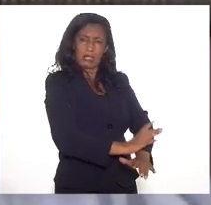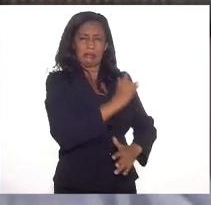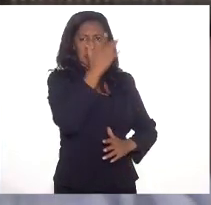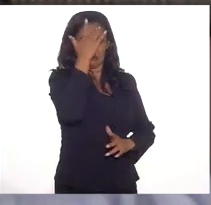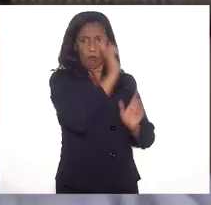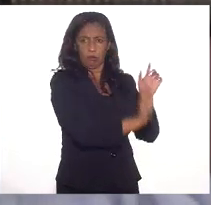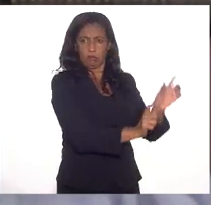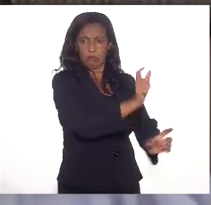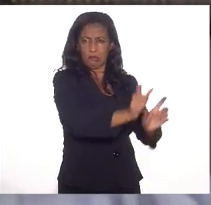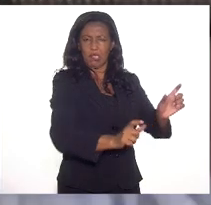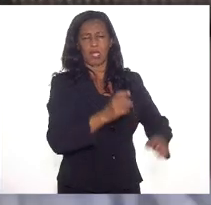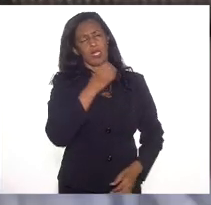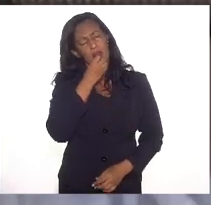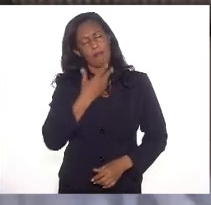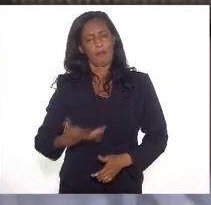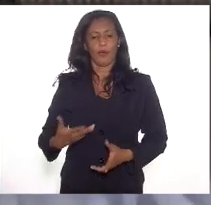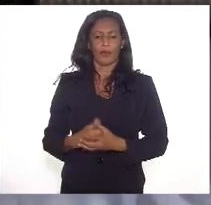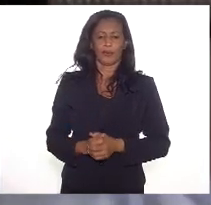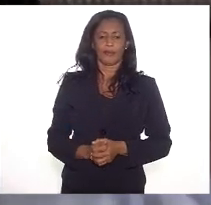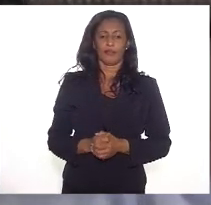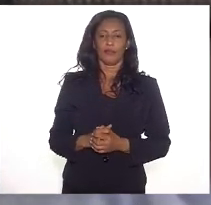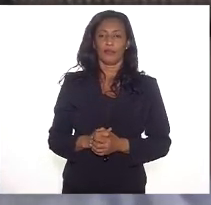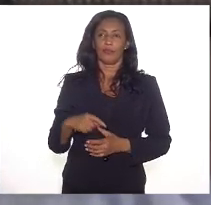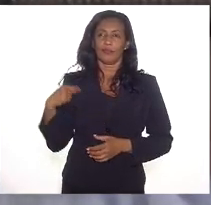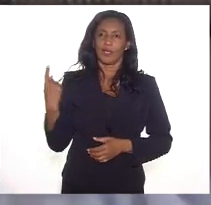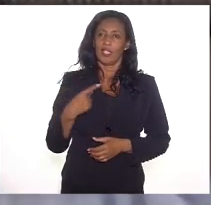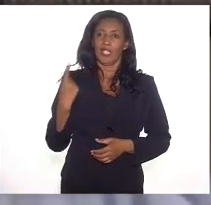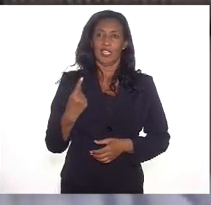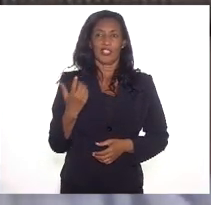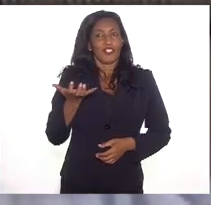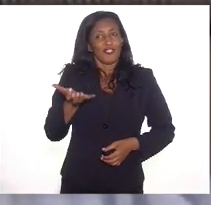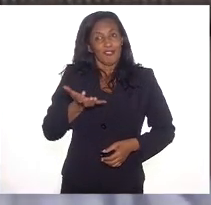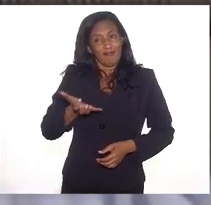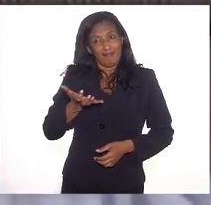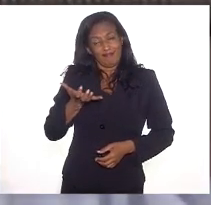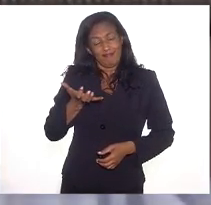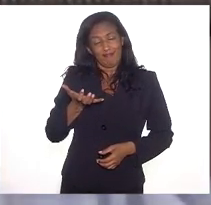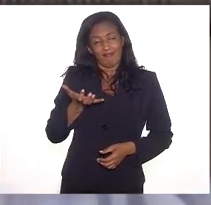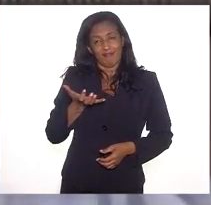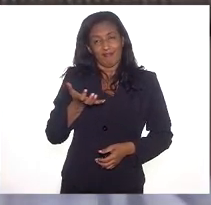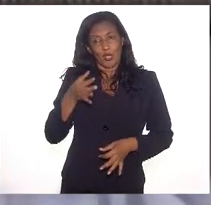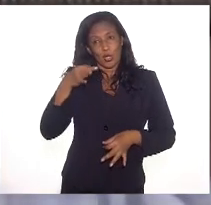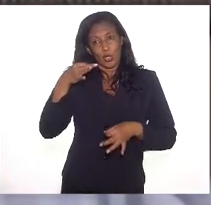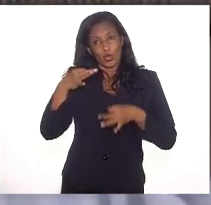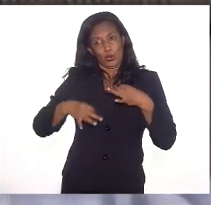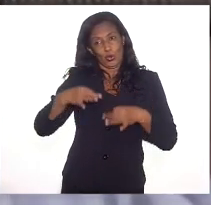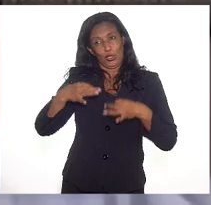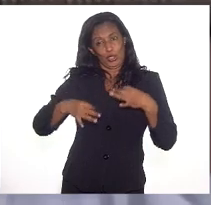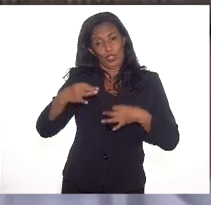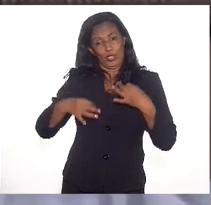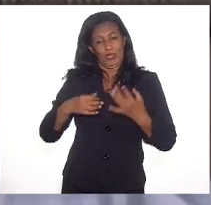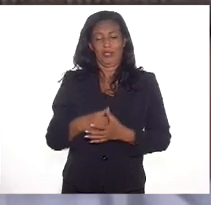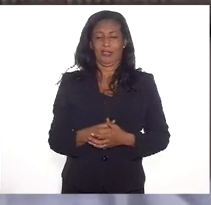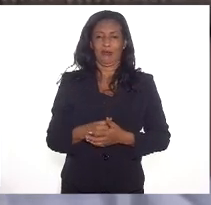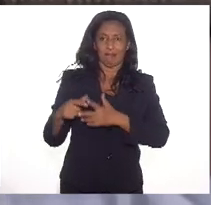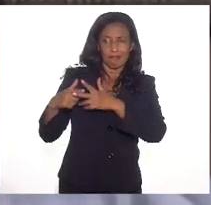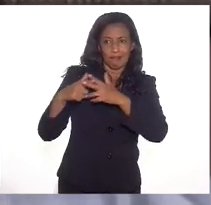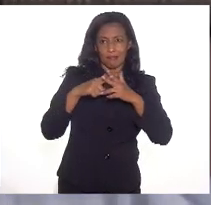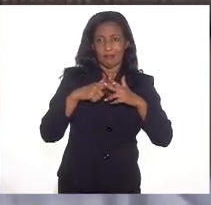Que bom, como diz o outro, que a gente ainda está só querendo, né, justiça e reparação e